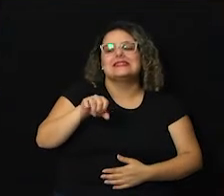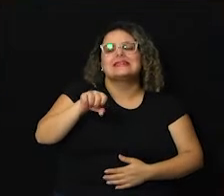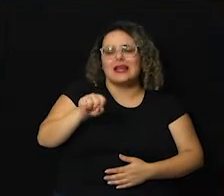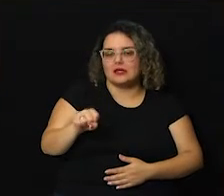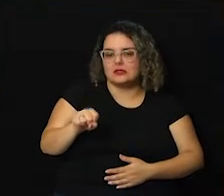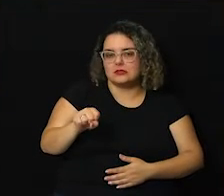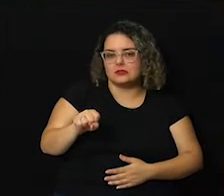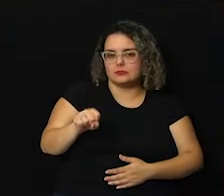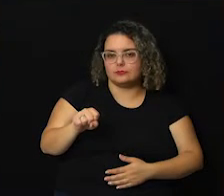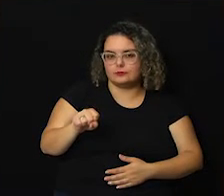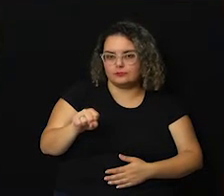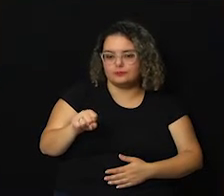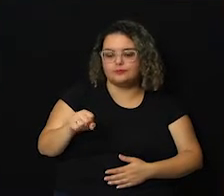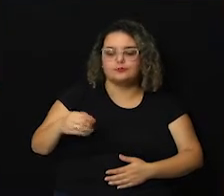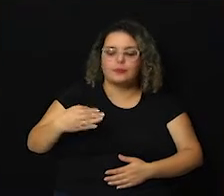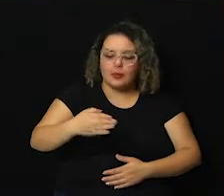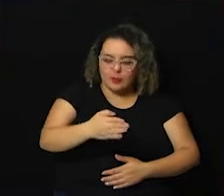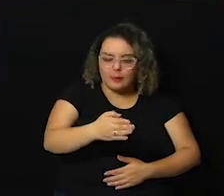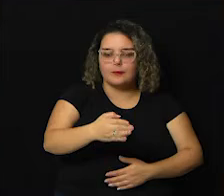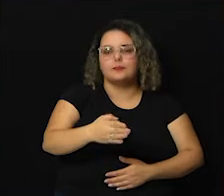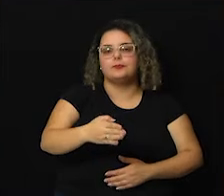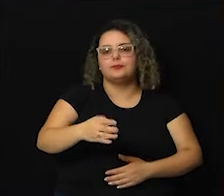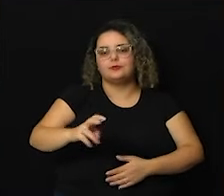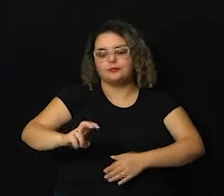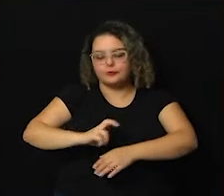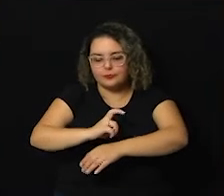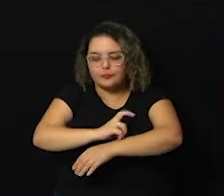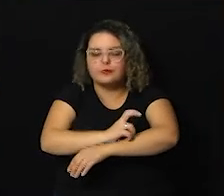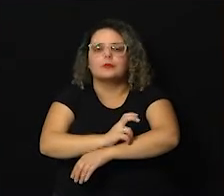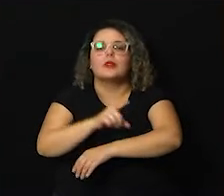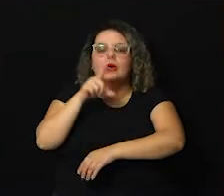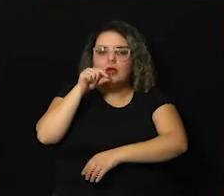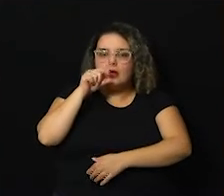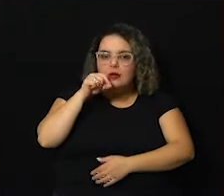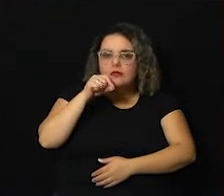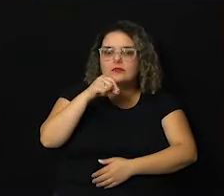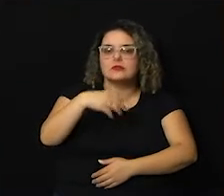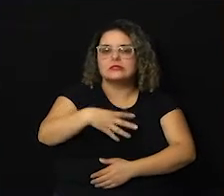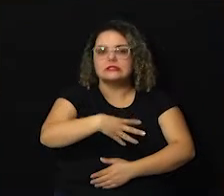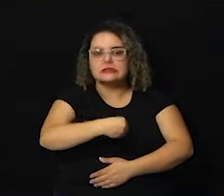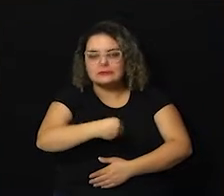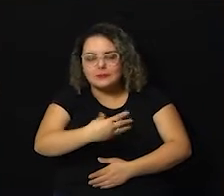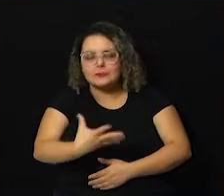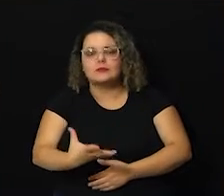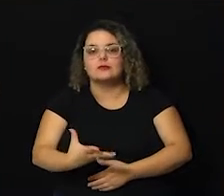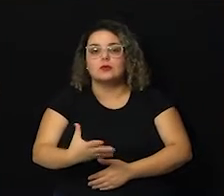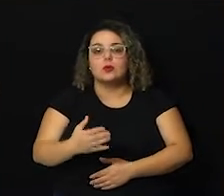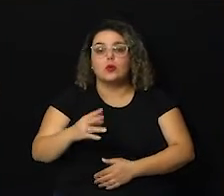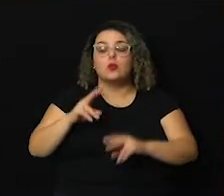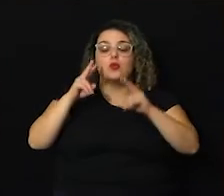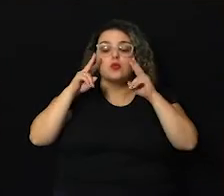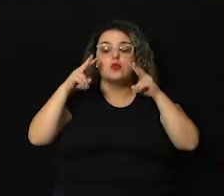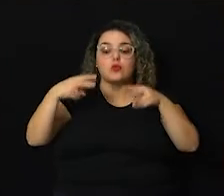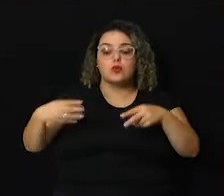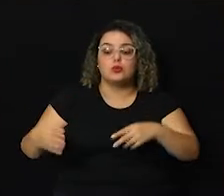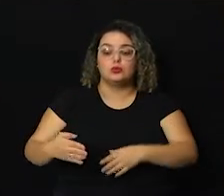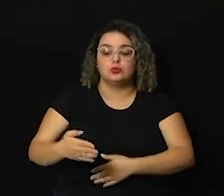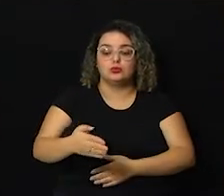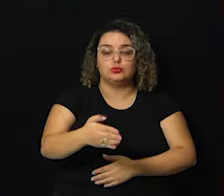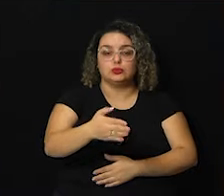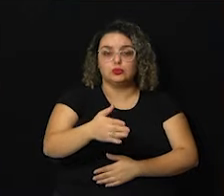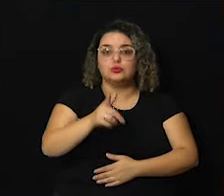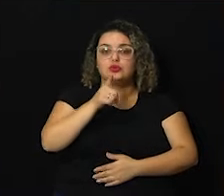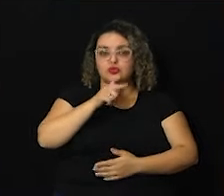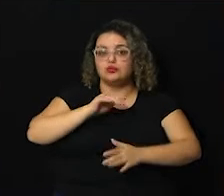da vida dos animais, peixes, répteis, aves e mamíferos, ok? Quando você olha lá para os peixes, então,